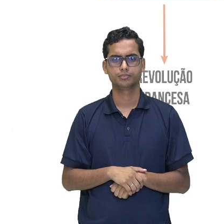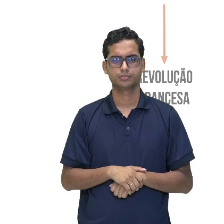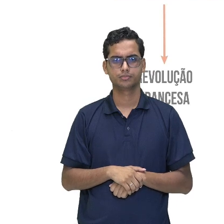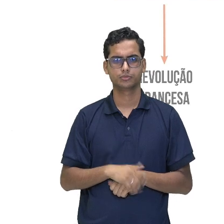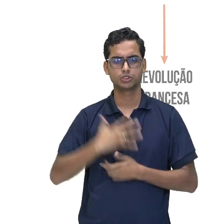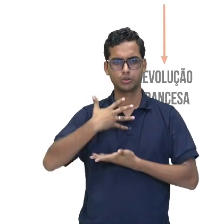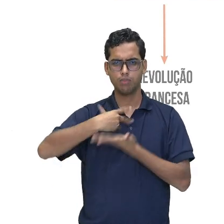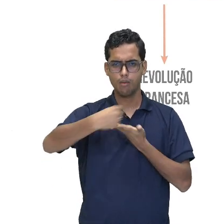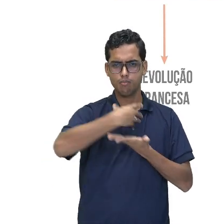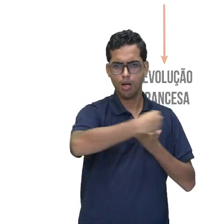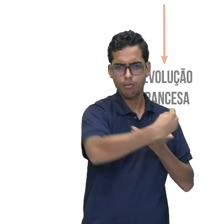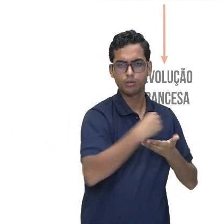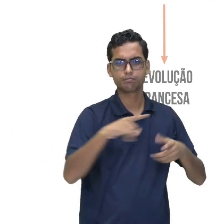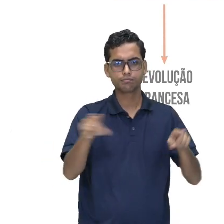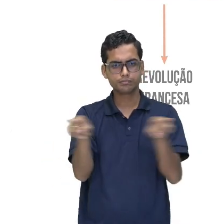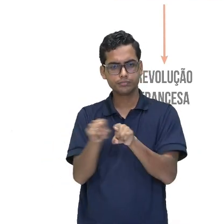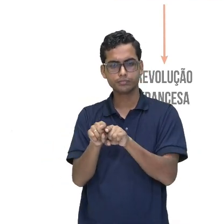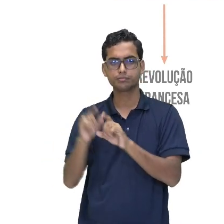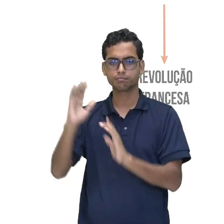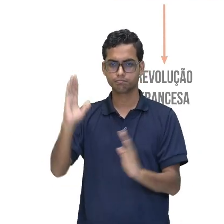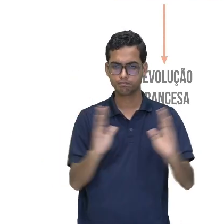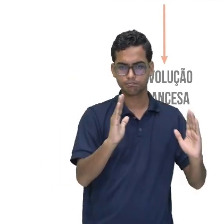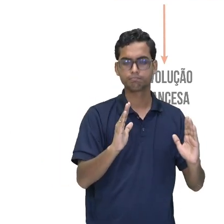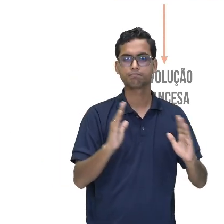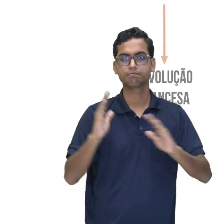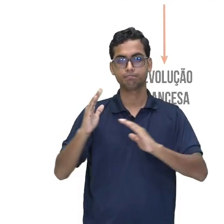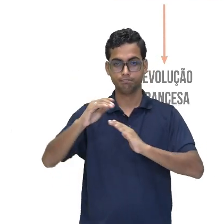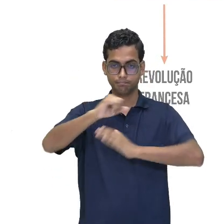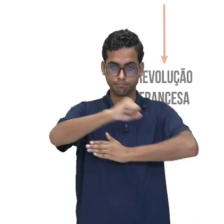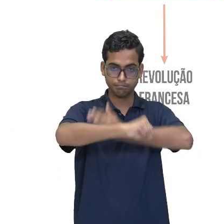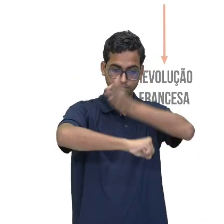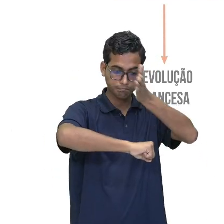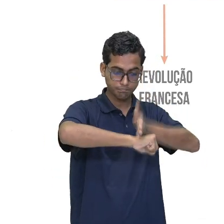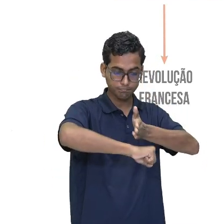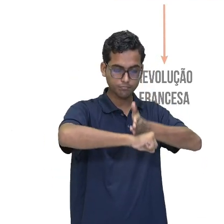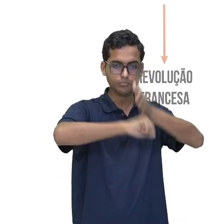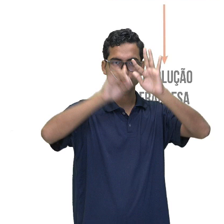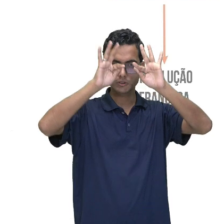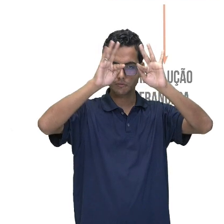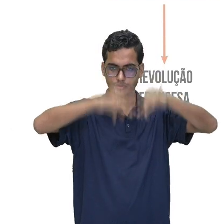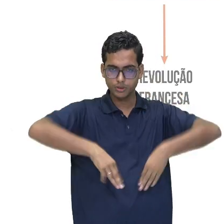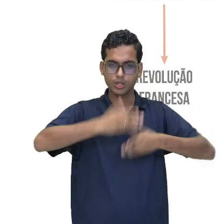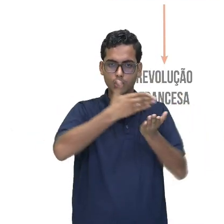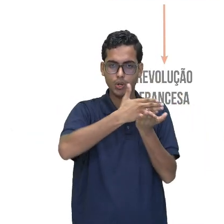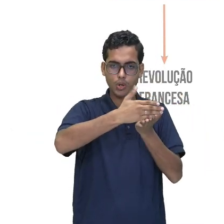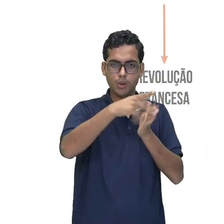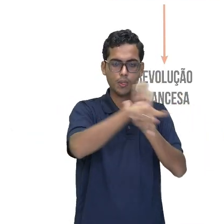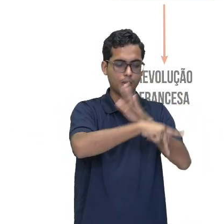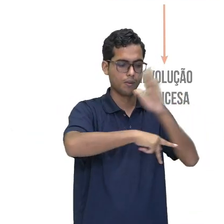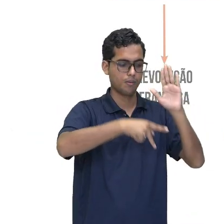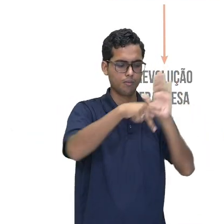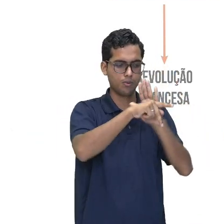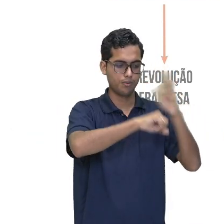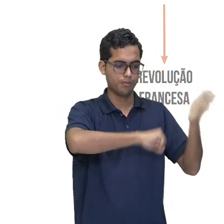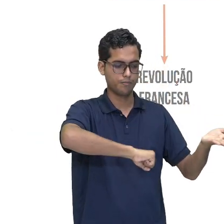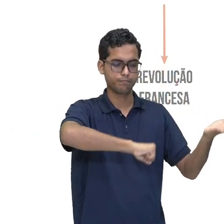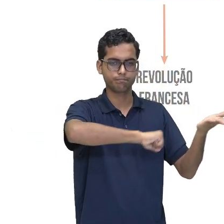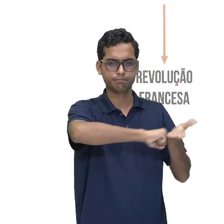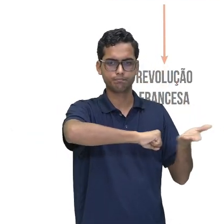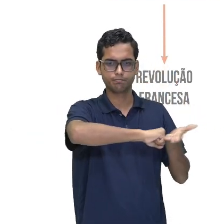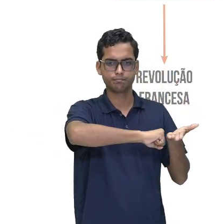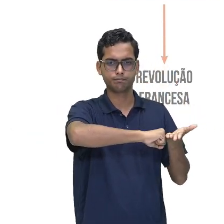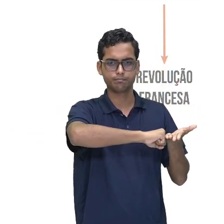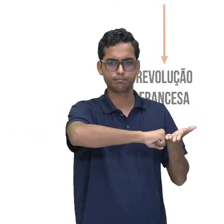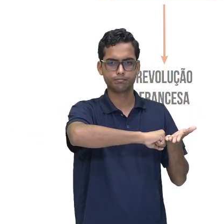período moderno, chegando até a Idade Contemporânea, que é o período em que nós vivemos hoje,